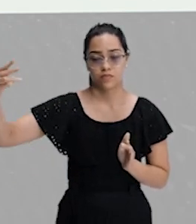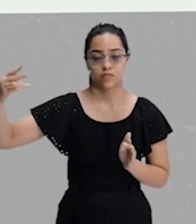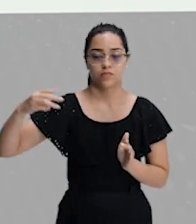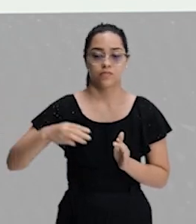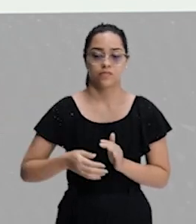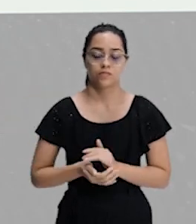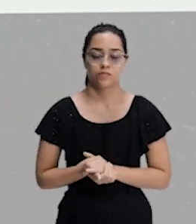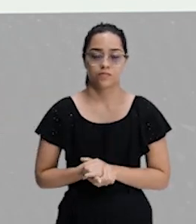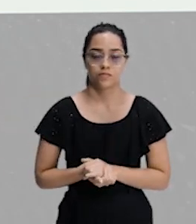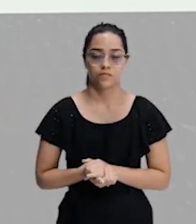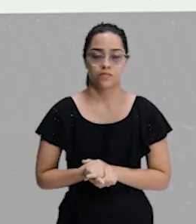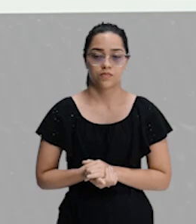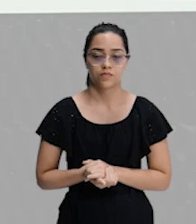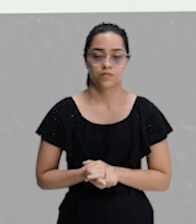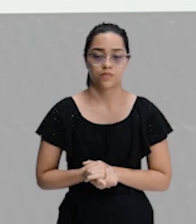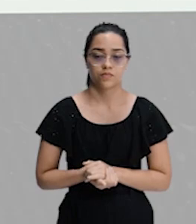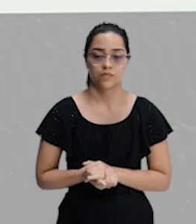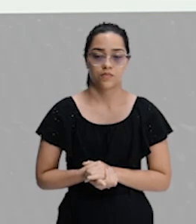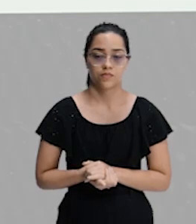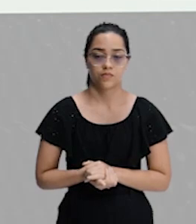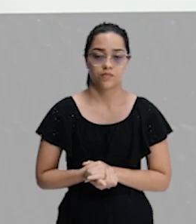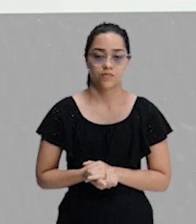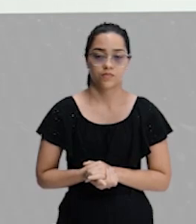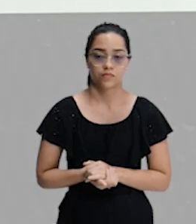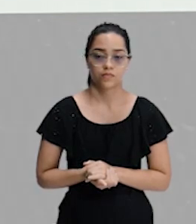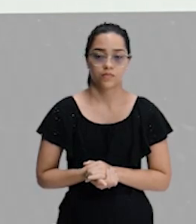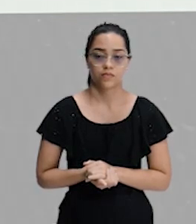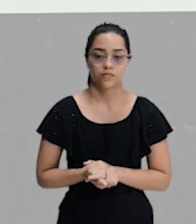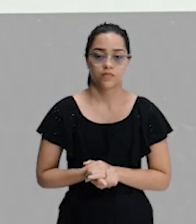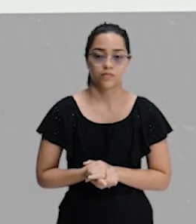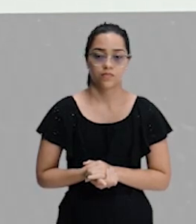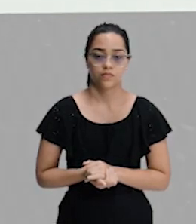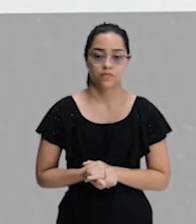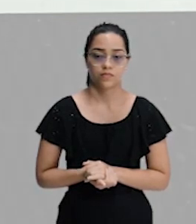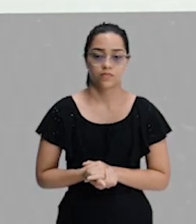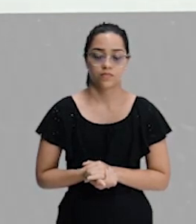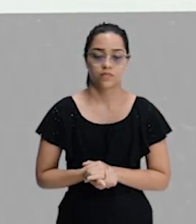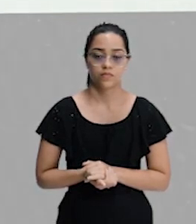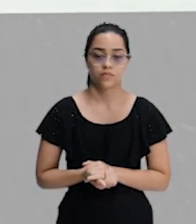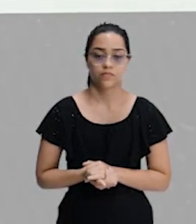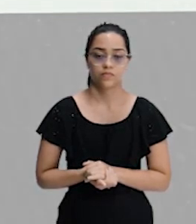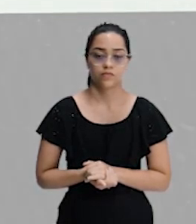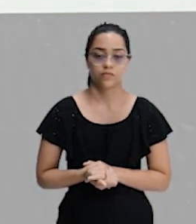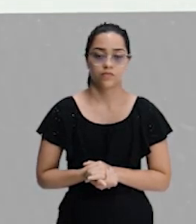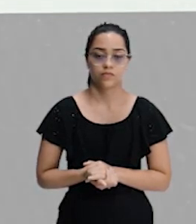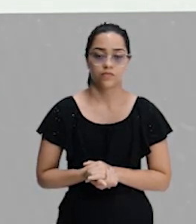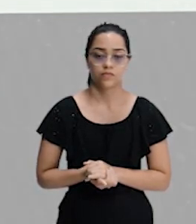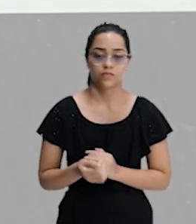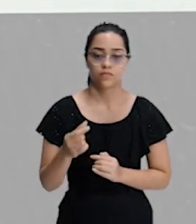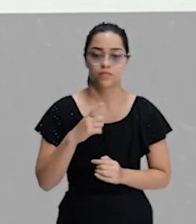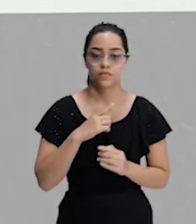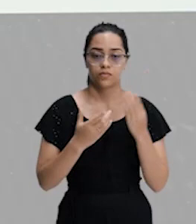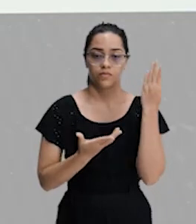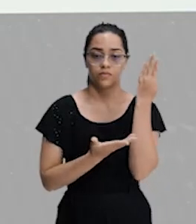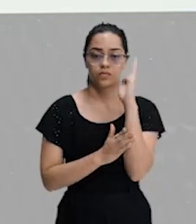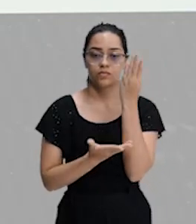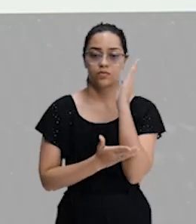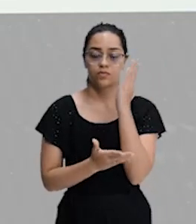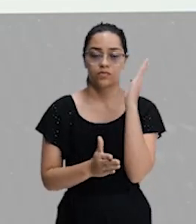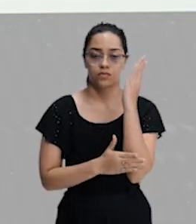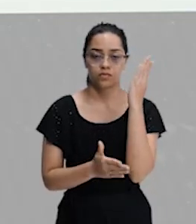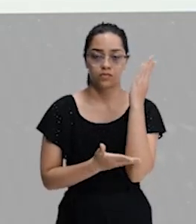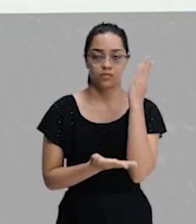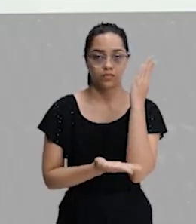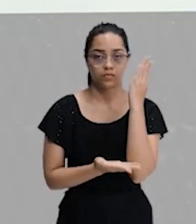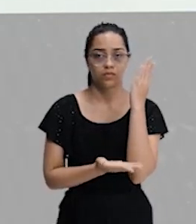cúbicos. Centímetros cúbicos. Pronto. Então essa parte de madeira, tá?